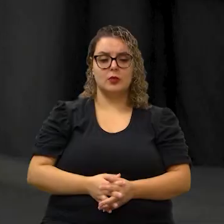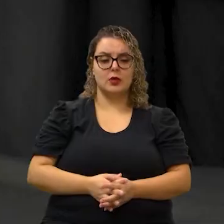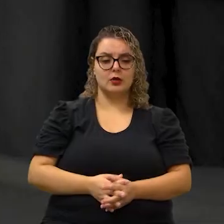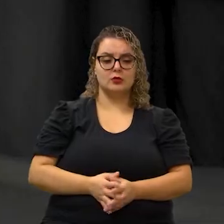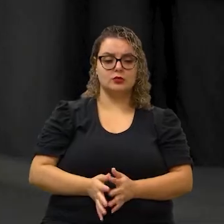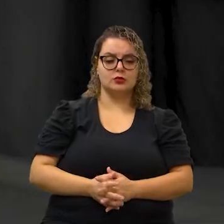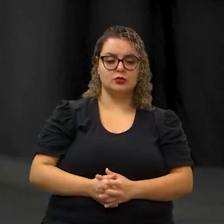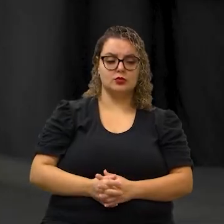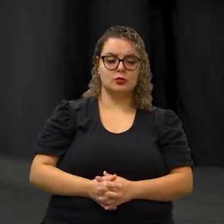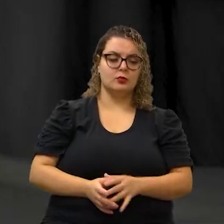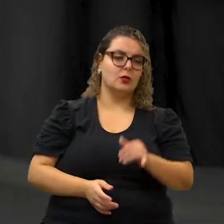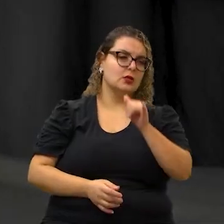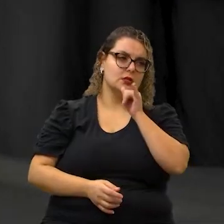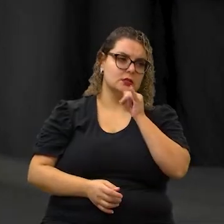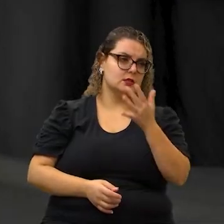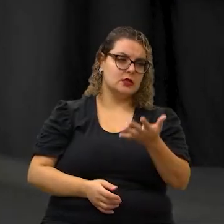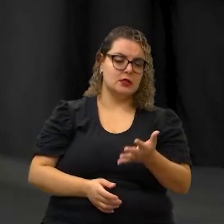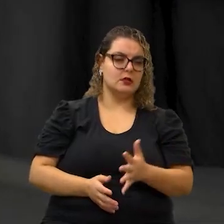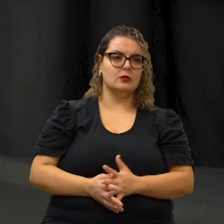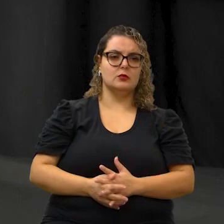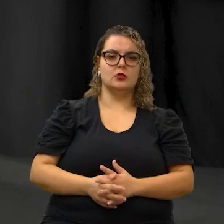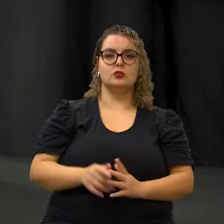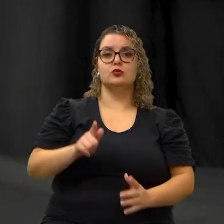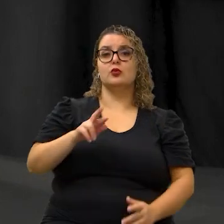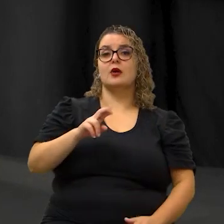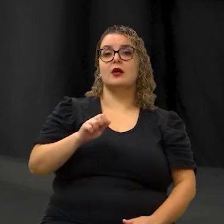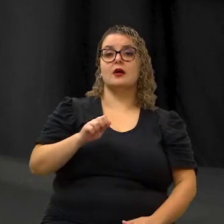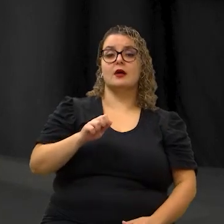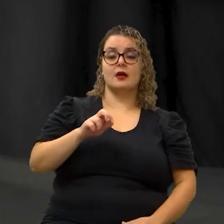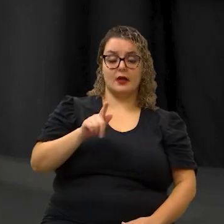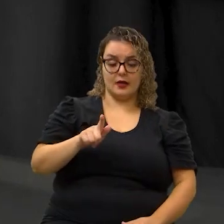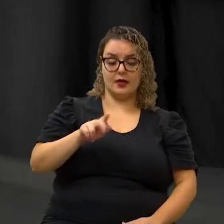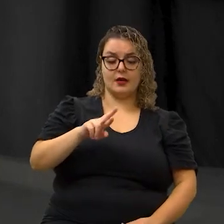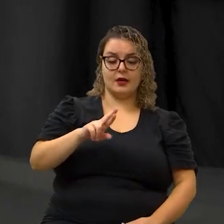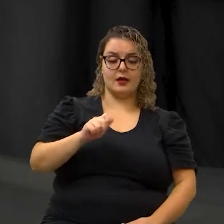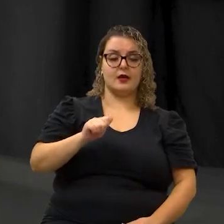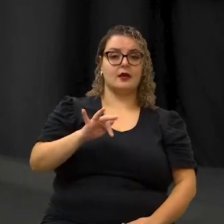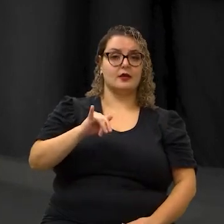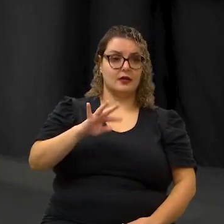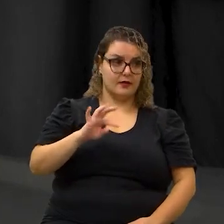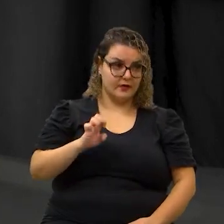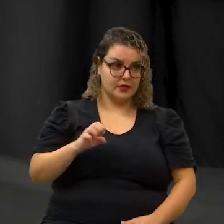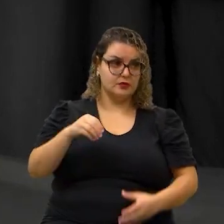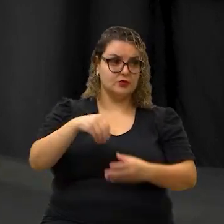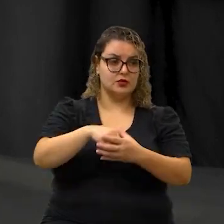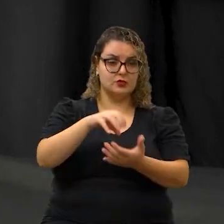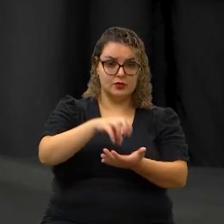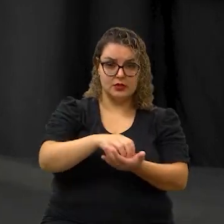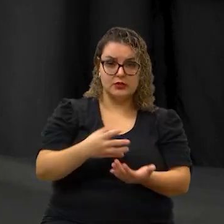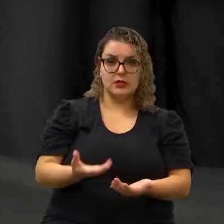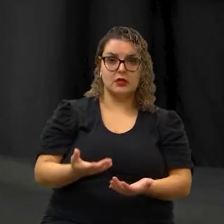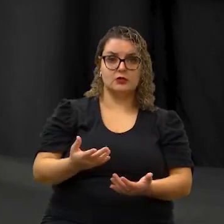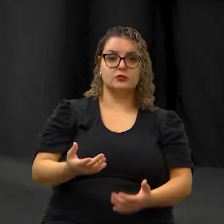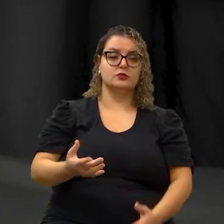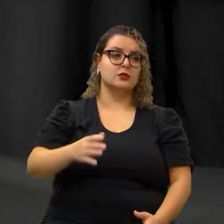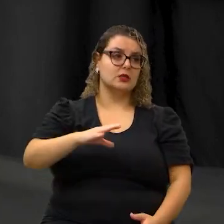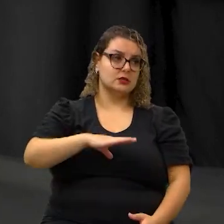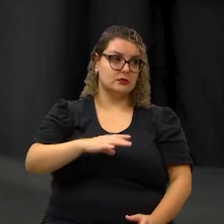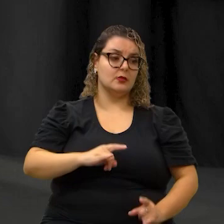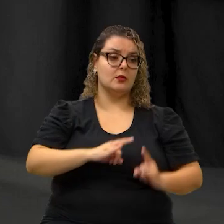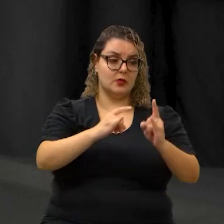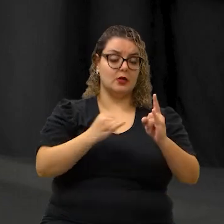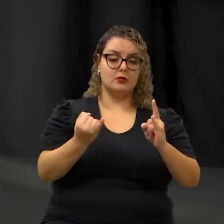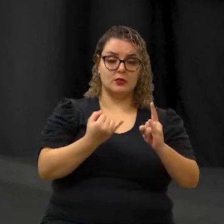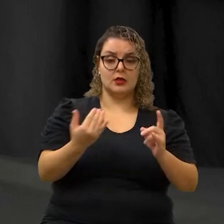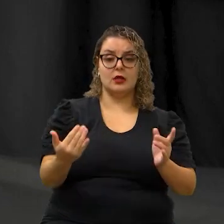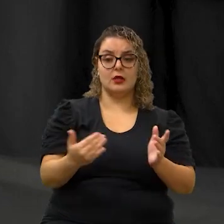gente pensa em trazer essa questão, por exemplo, do grafite para o centro da cidade, para